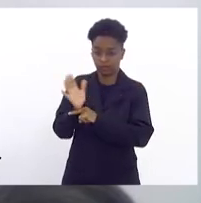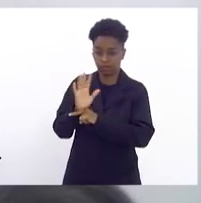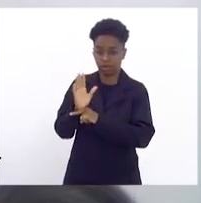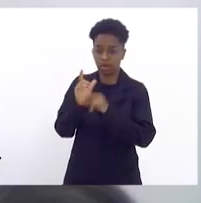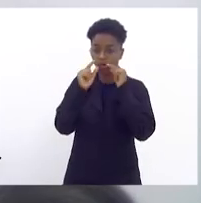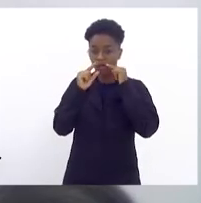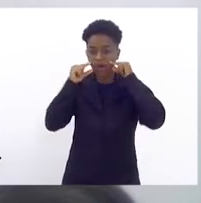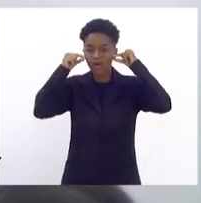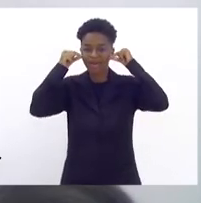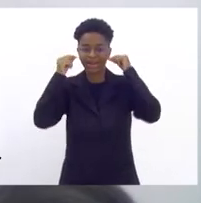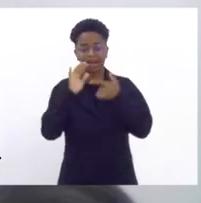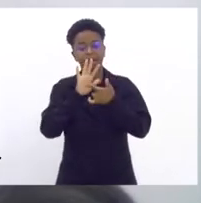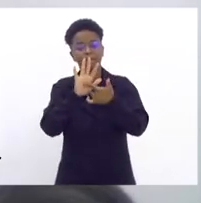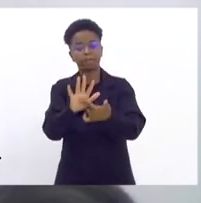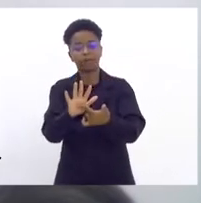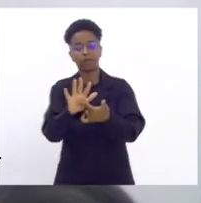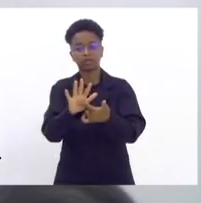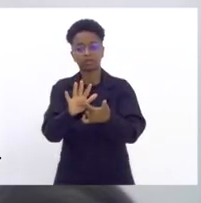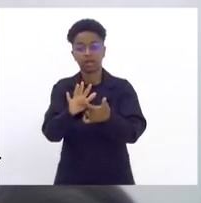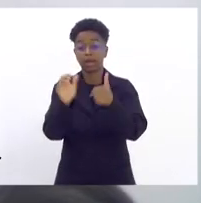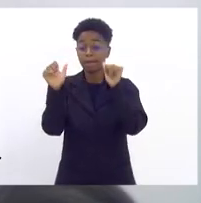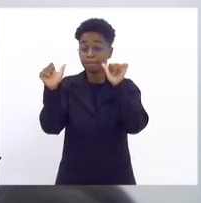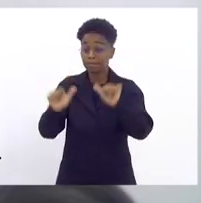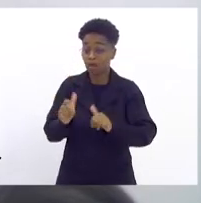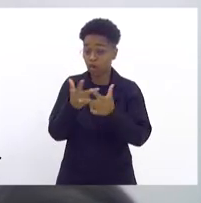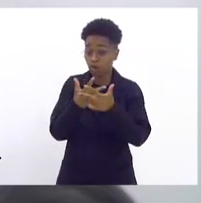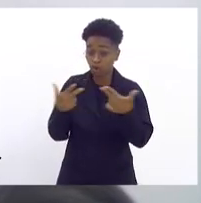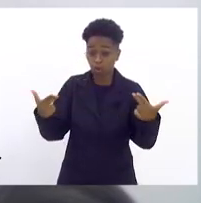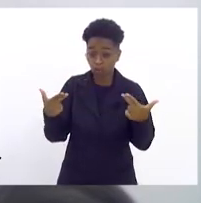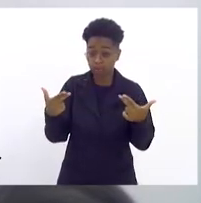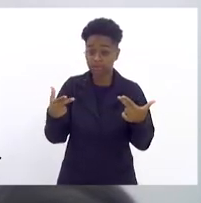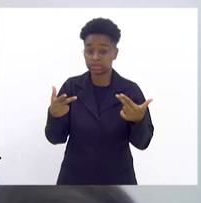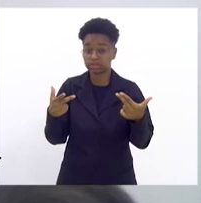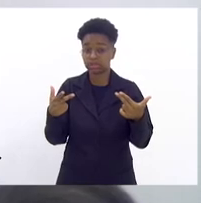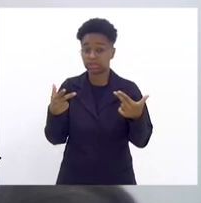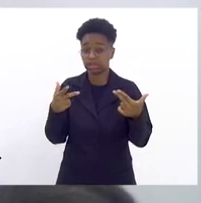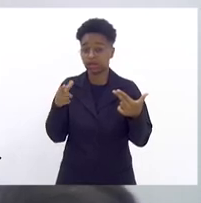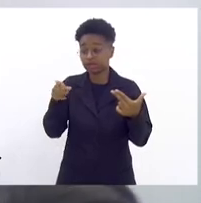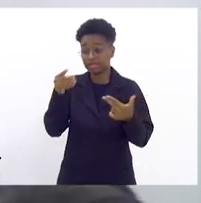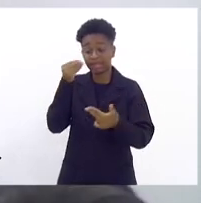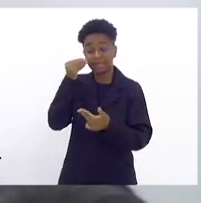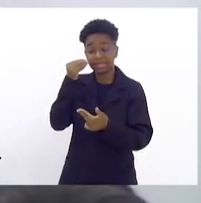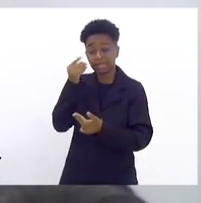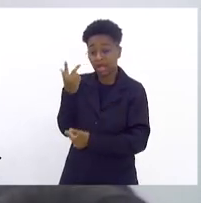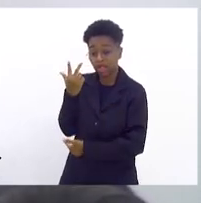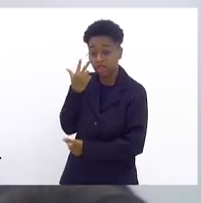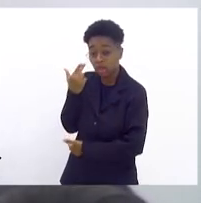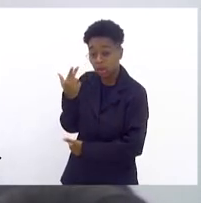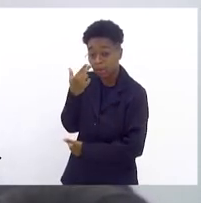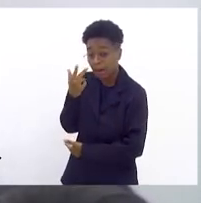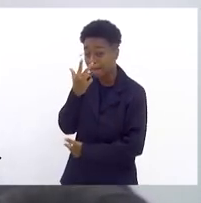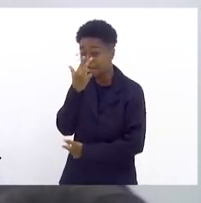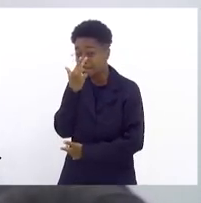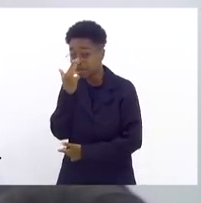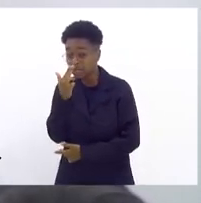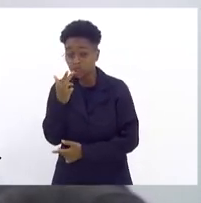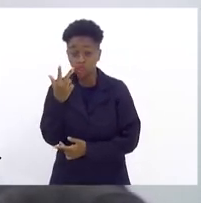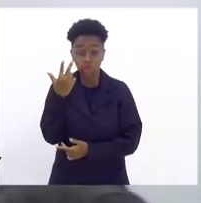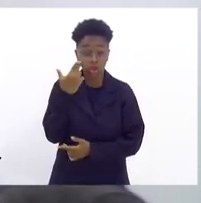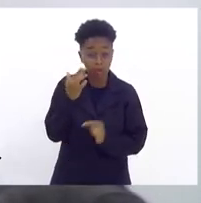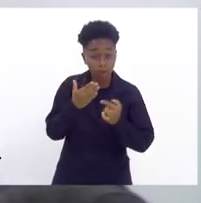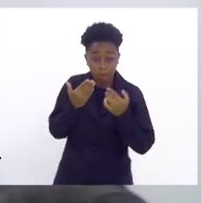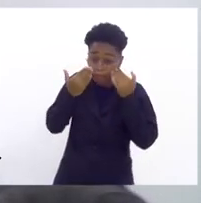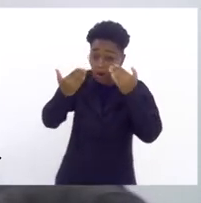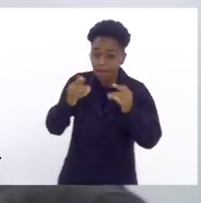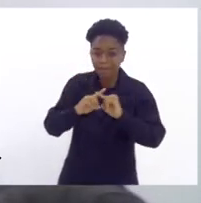do Coringa que ele diz a pior coisa que tem é você tentar ser normal parecer seu normal sendo